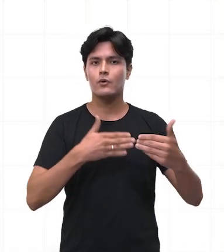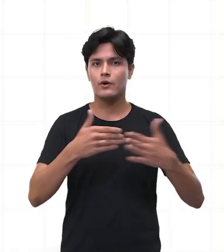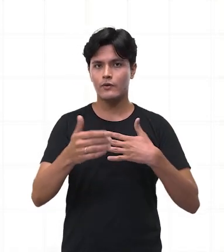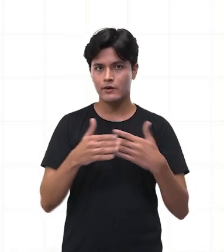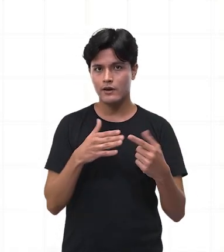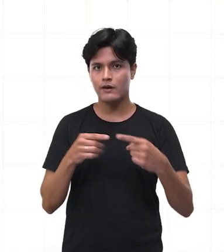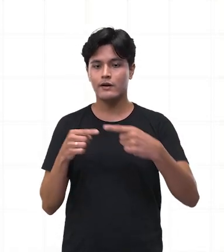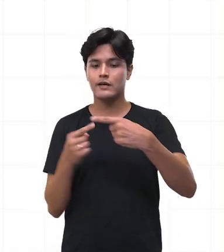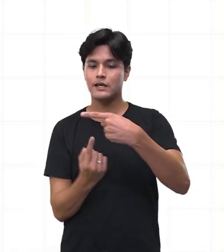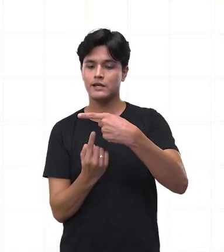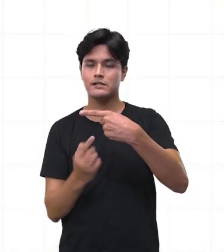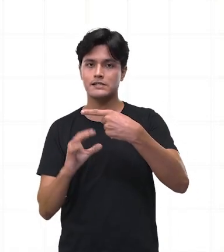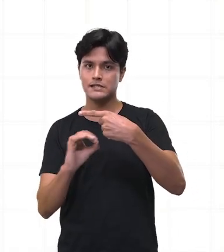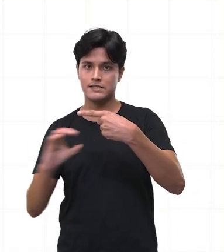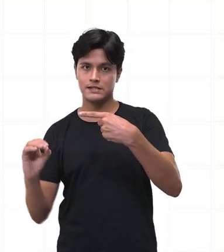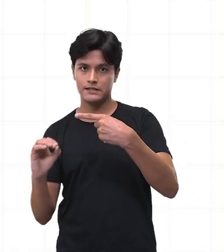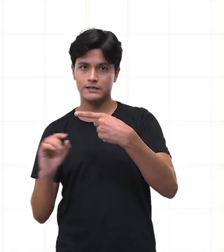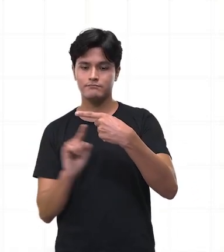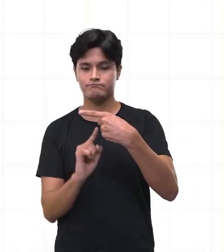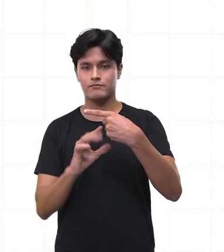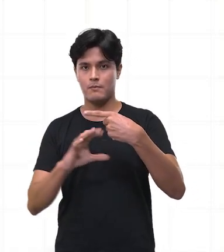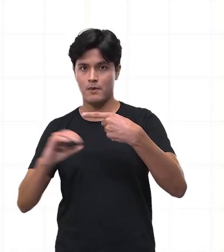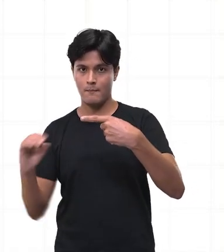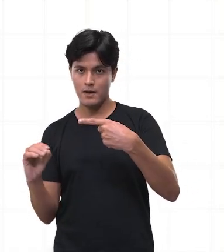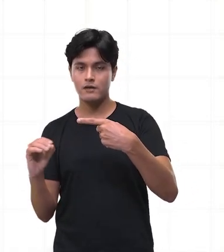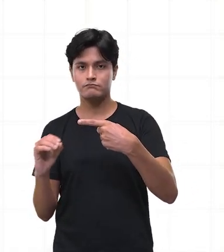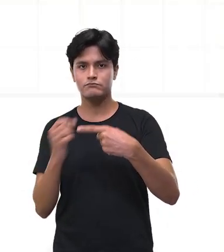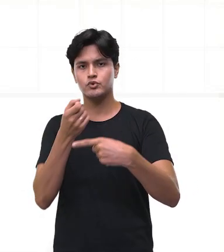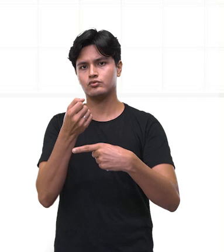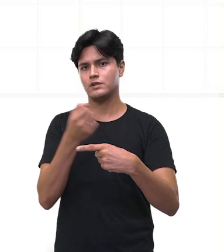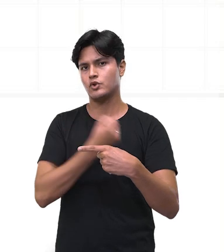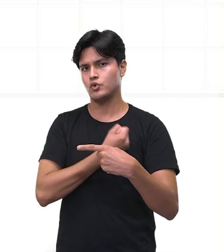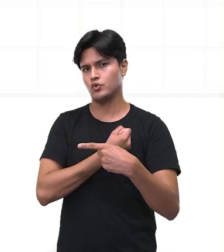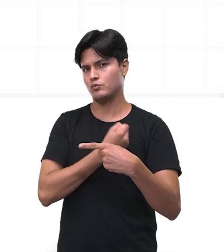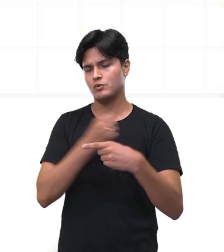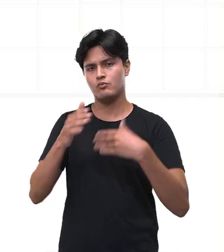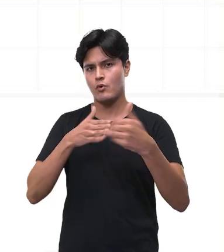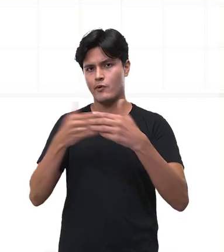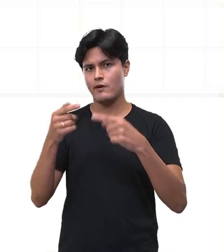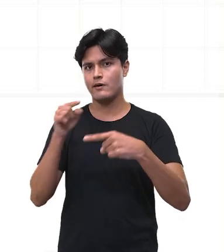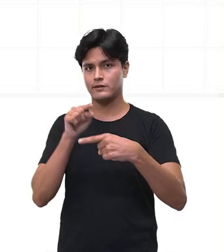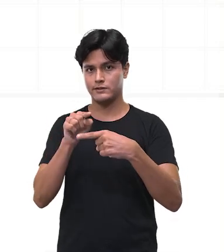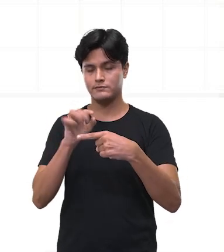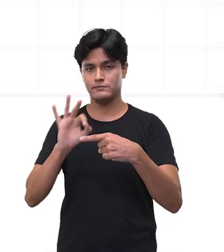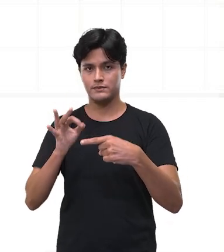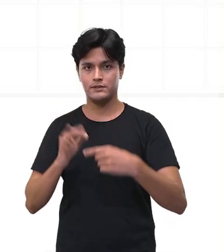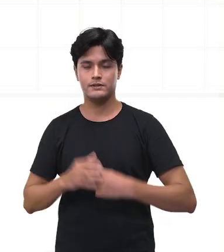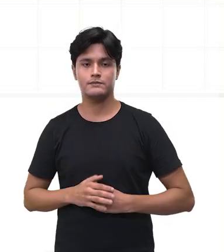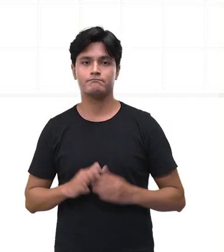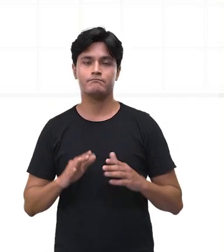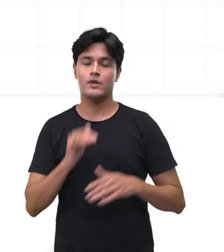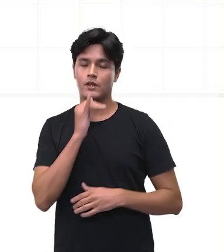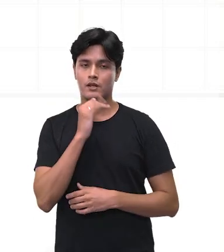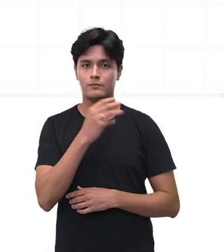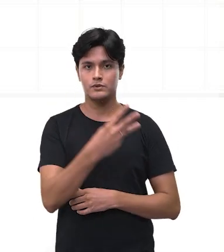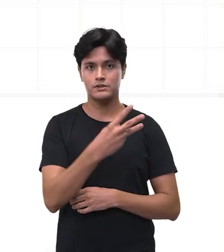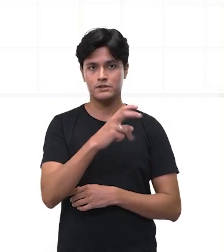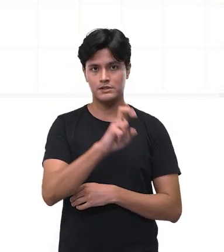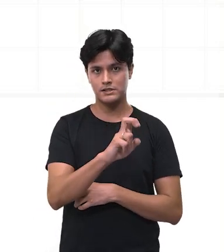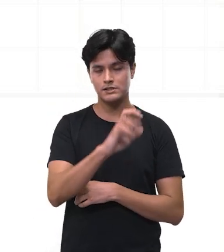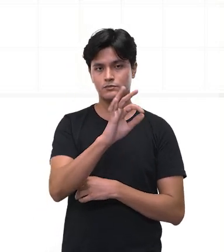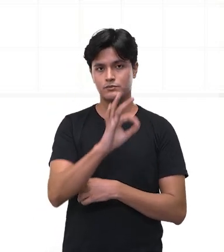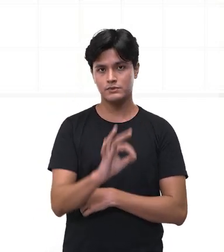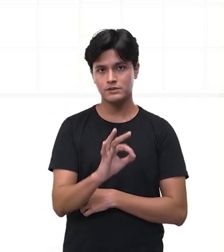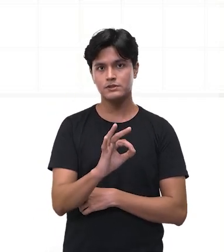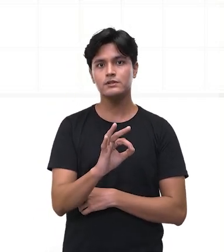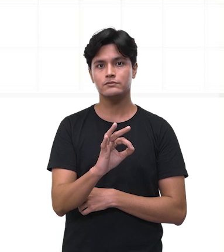Então eu vou pegar qualquer valor e dividir por 100. Nesse caso aqui, dos 35%, eu vou pegar o 35